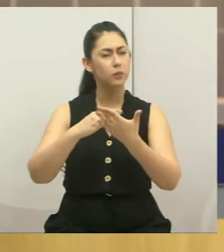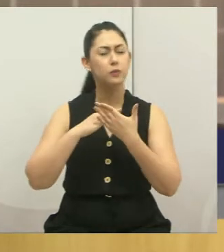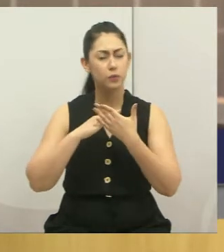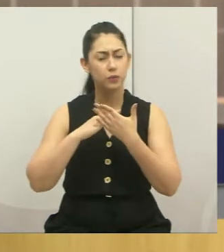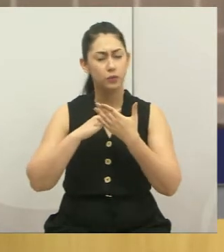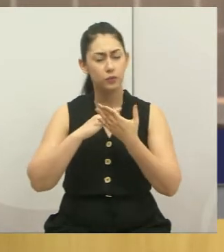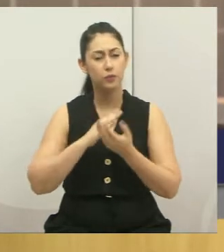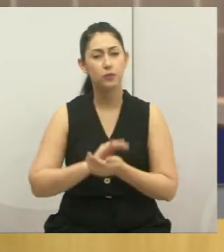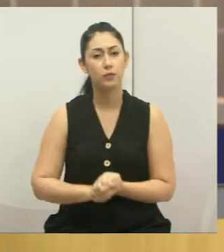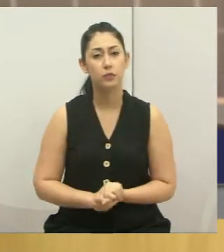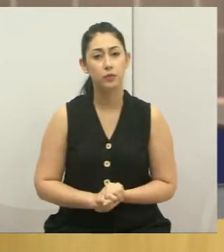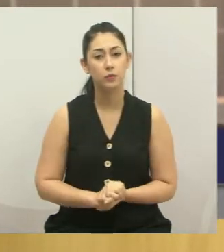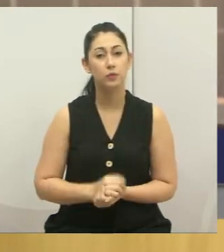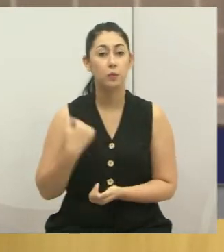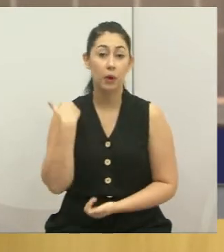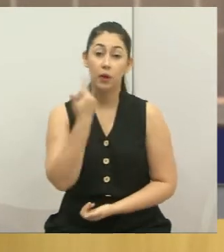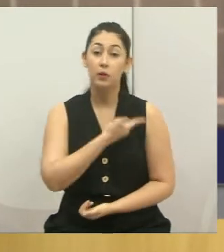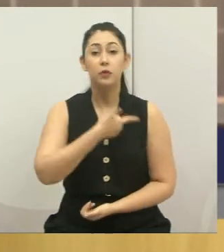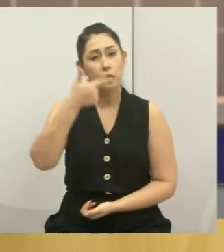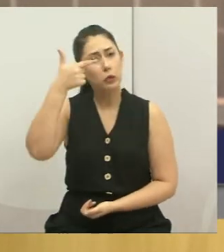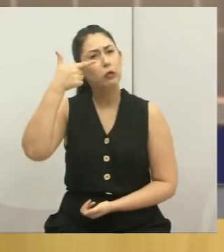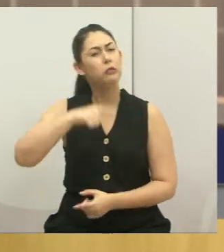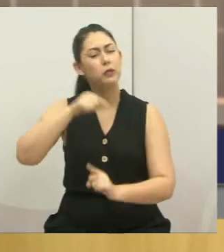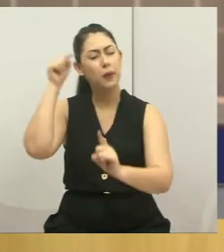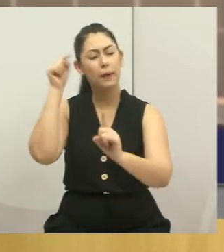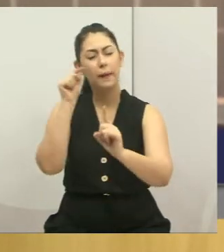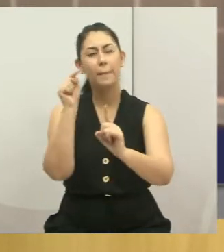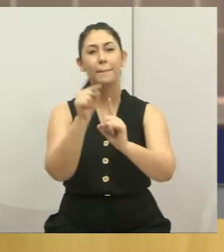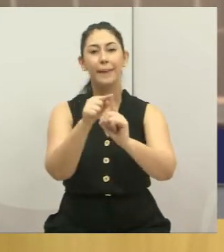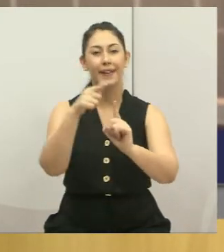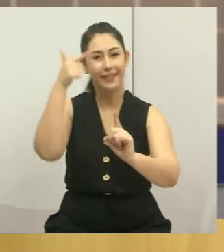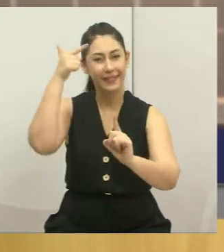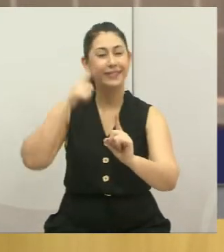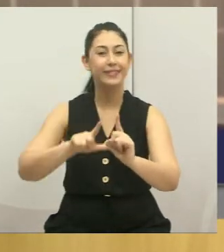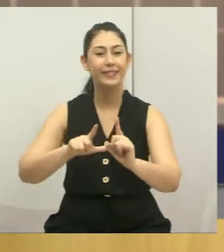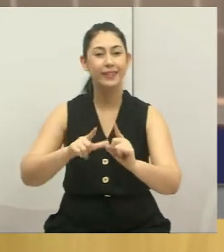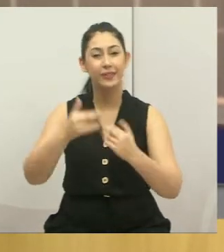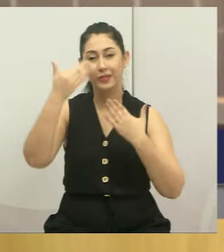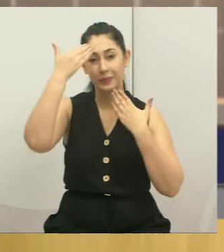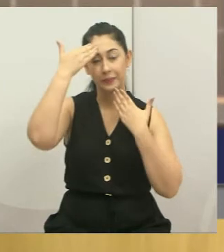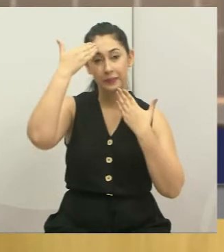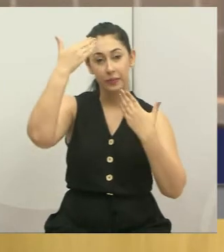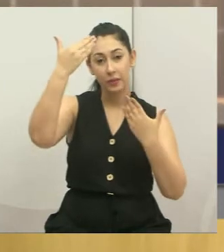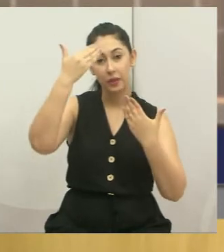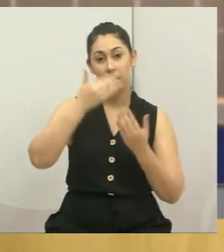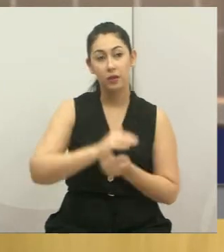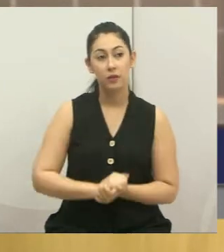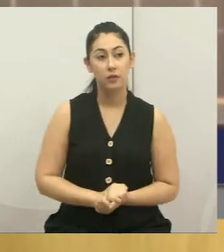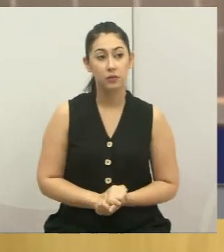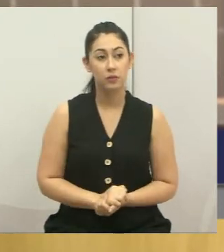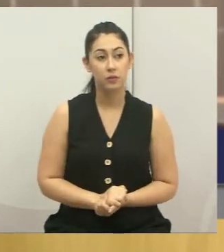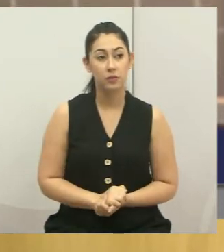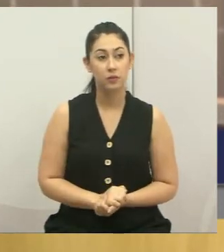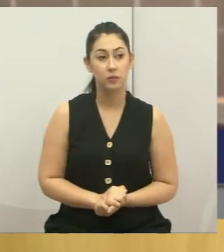para que tenhamos aí o objetivo alcançado. Obrigado a todos.